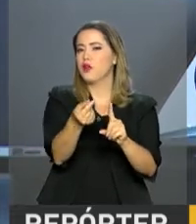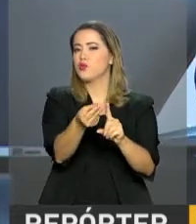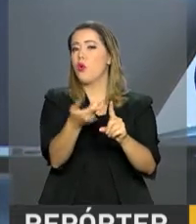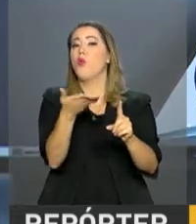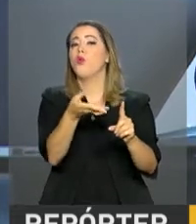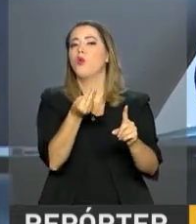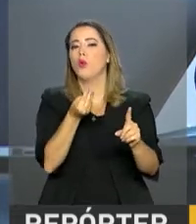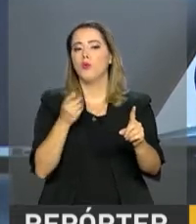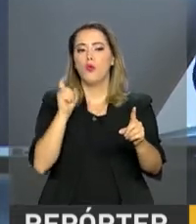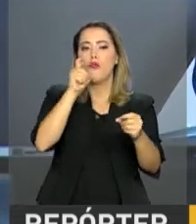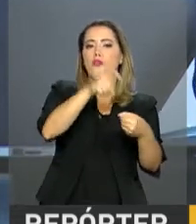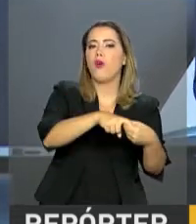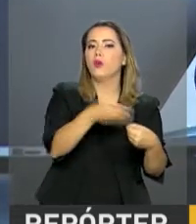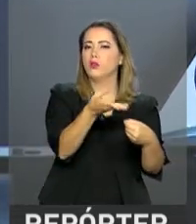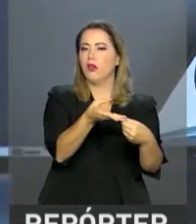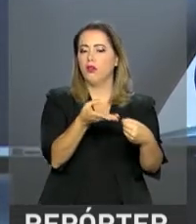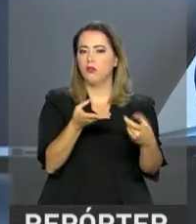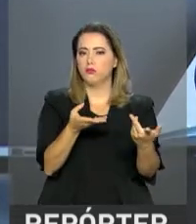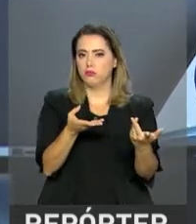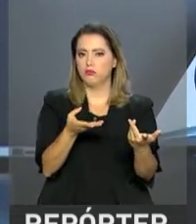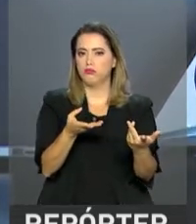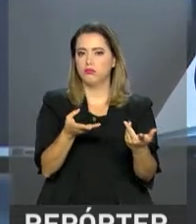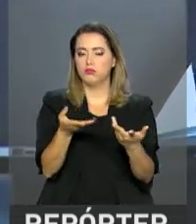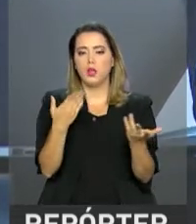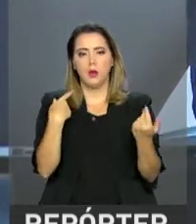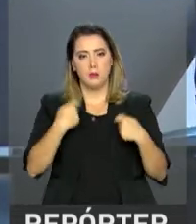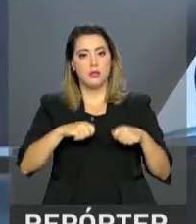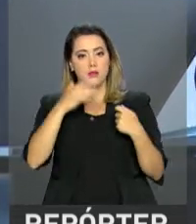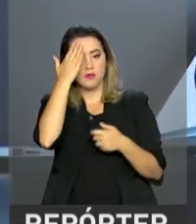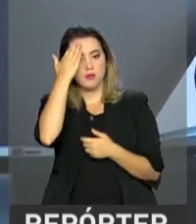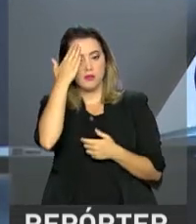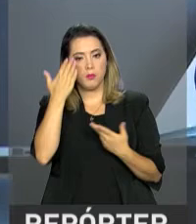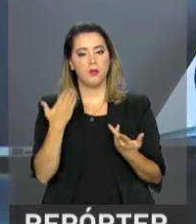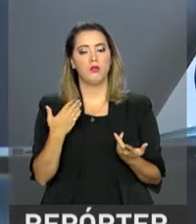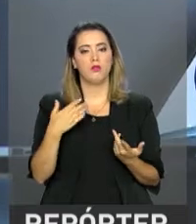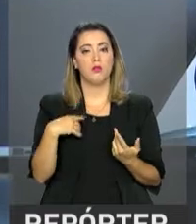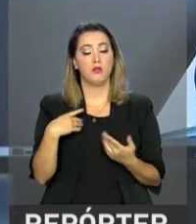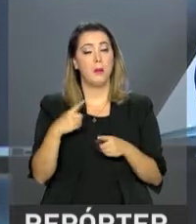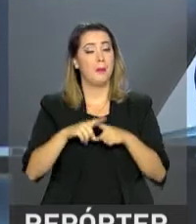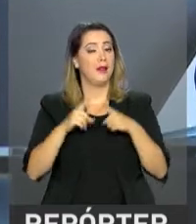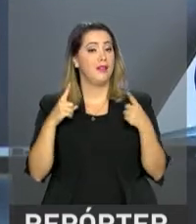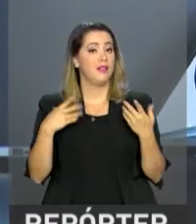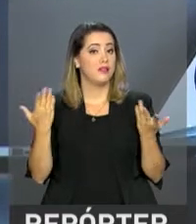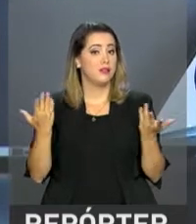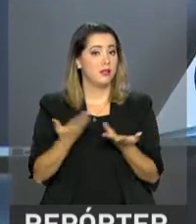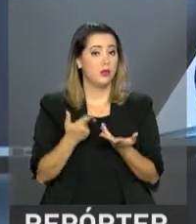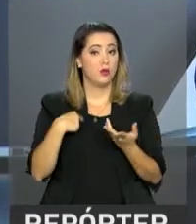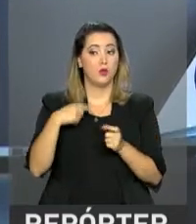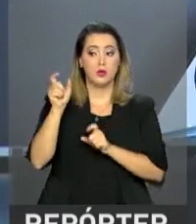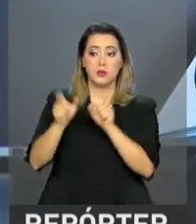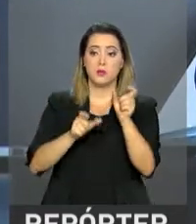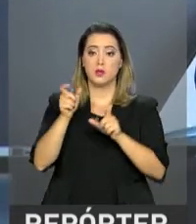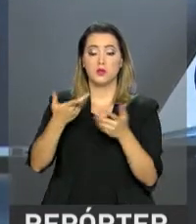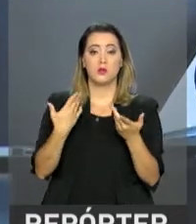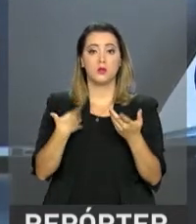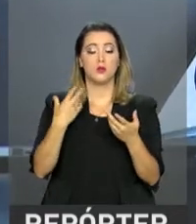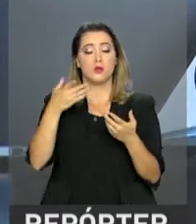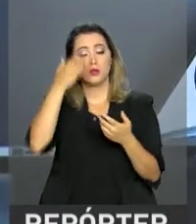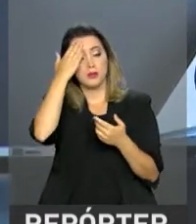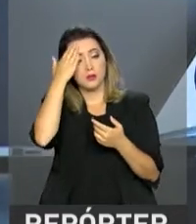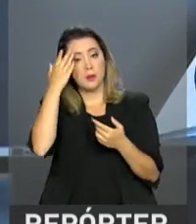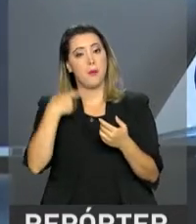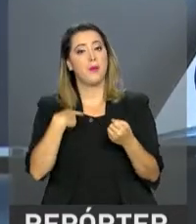enquanto que entrega quanto tem de volta nós quanto está sendo consumido na atividade meio